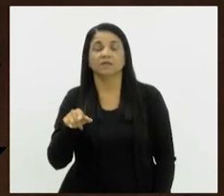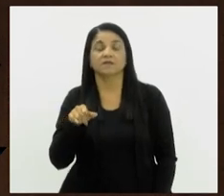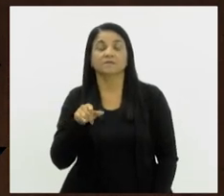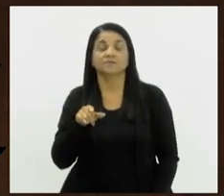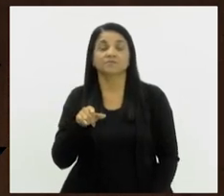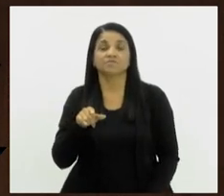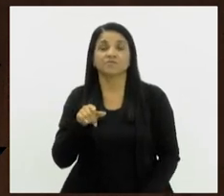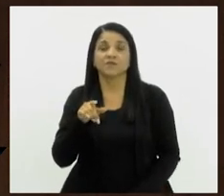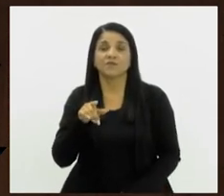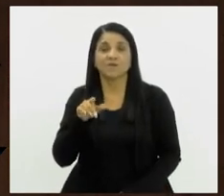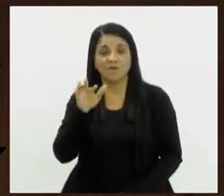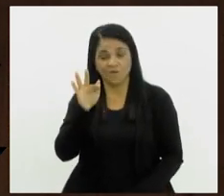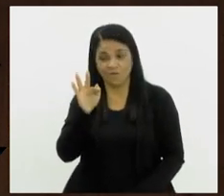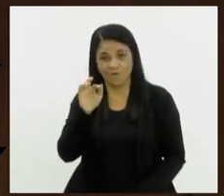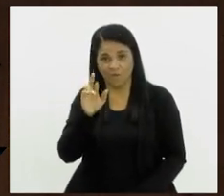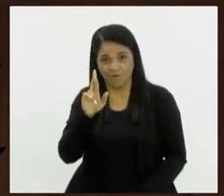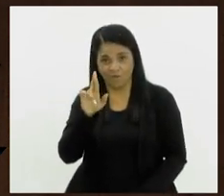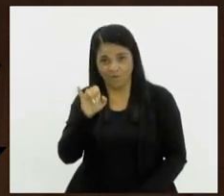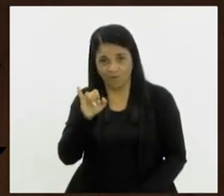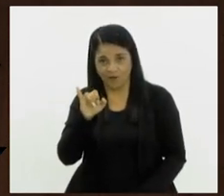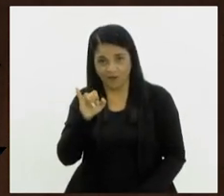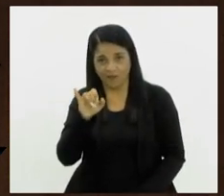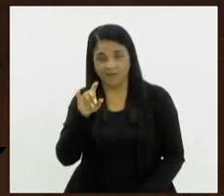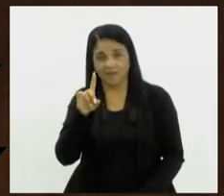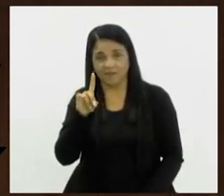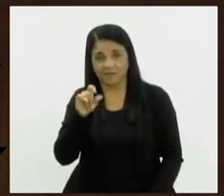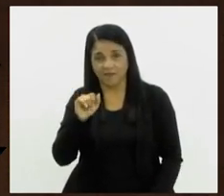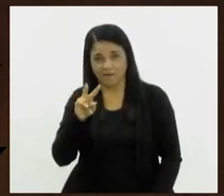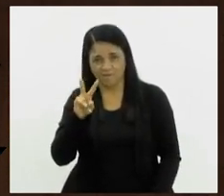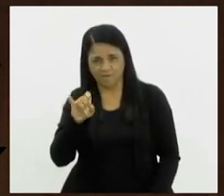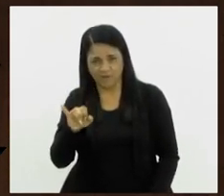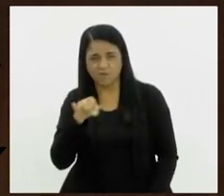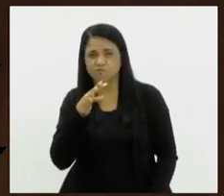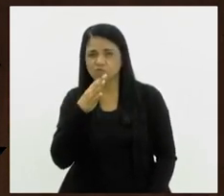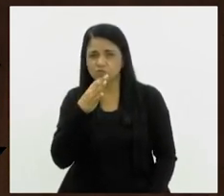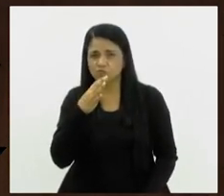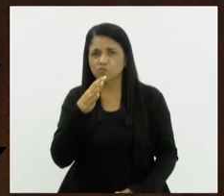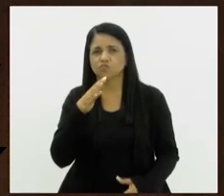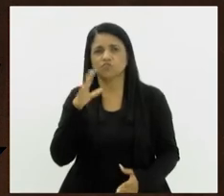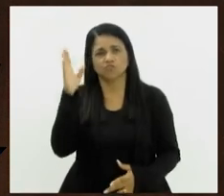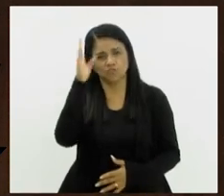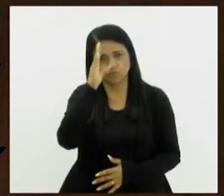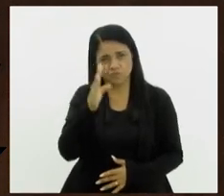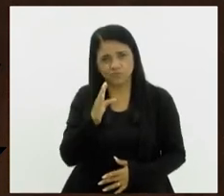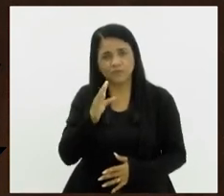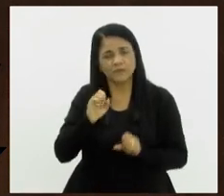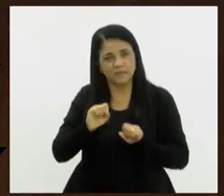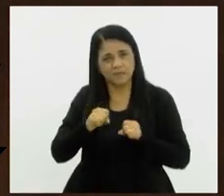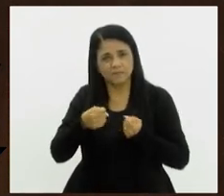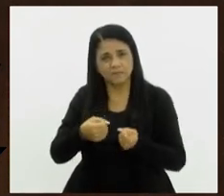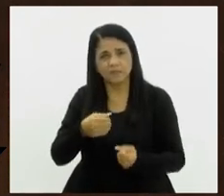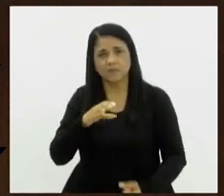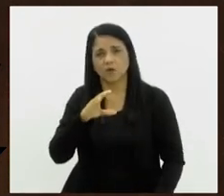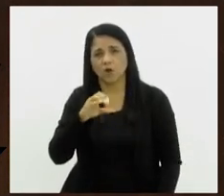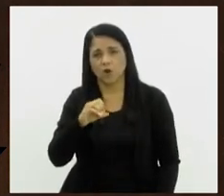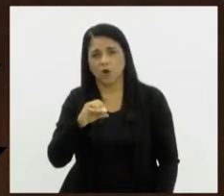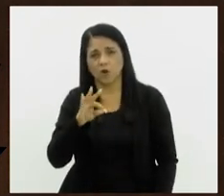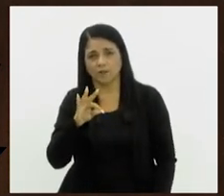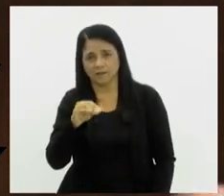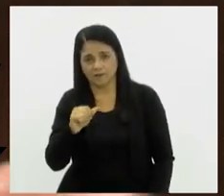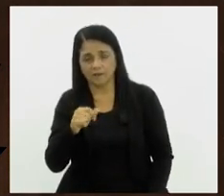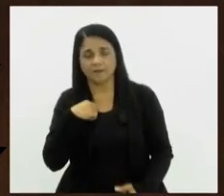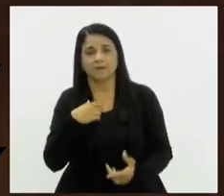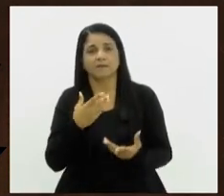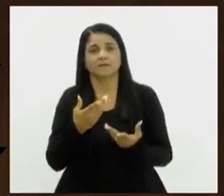Davi, que é reconhecido nacionalmente pela defesa das cotas, da população parda e